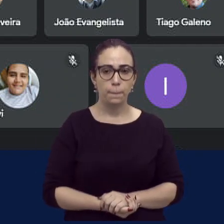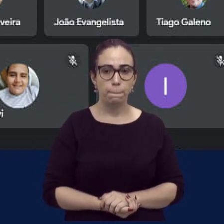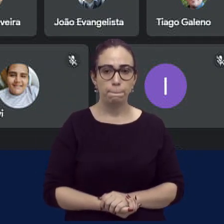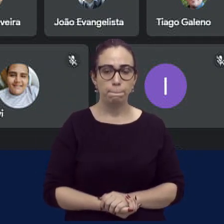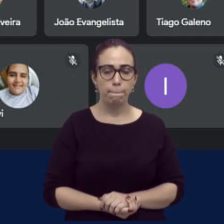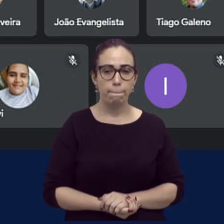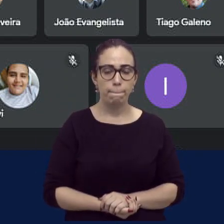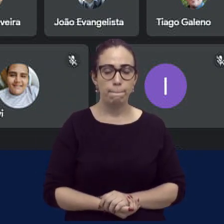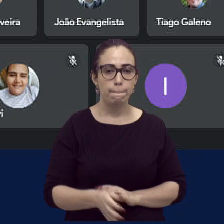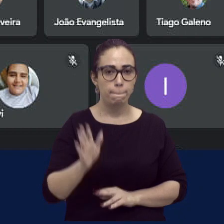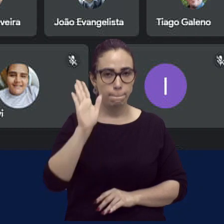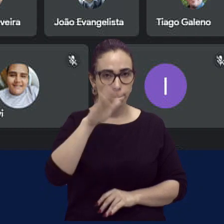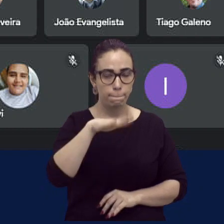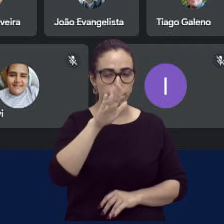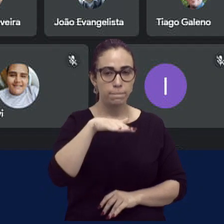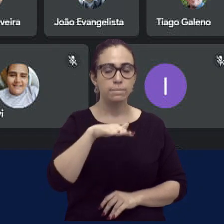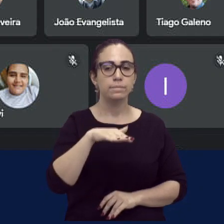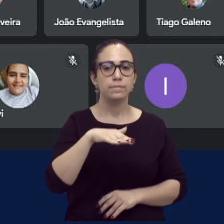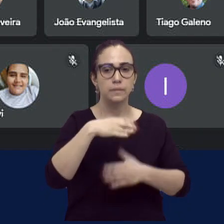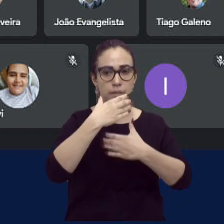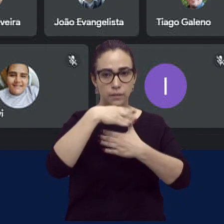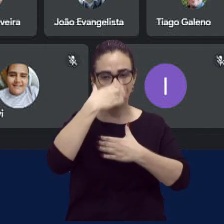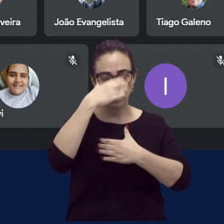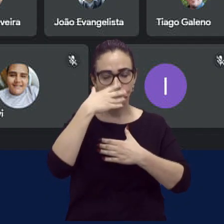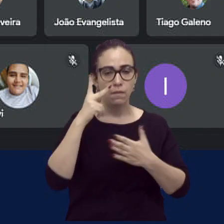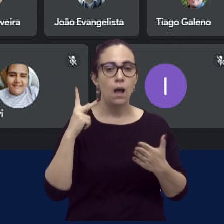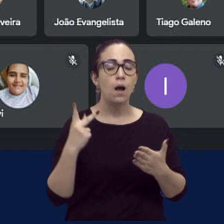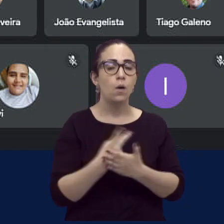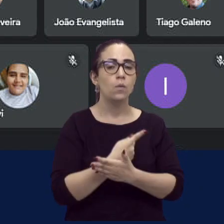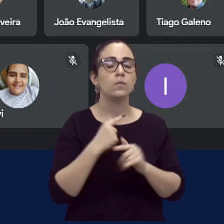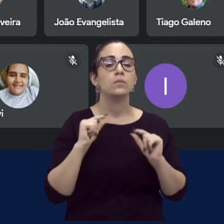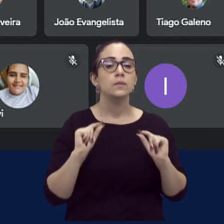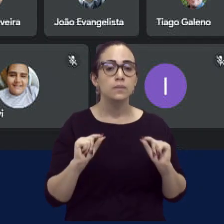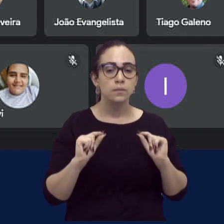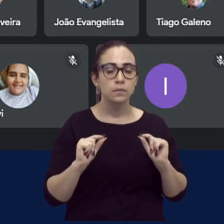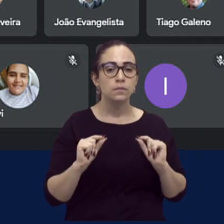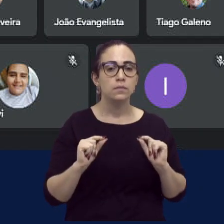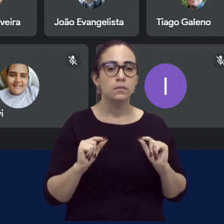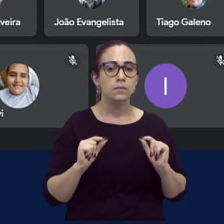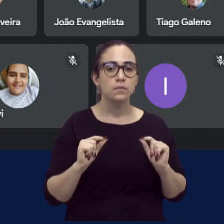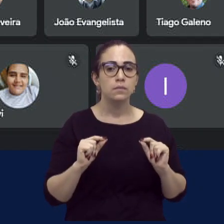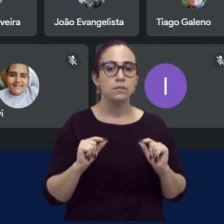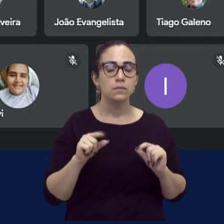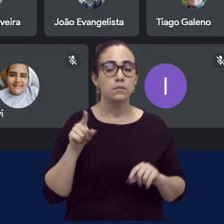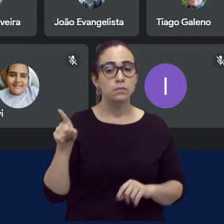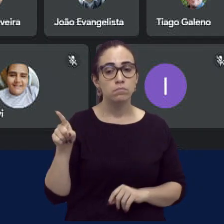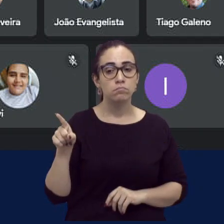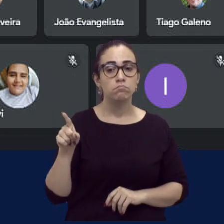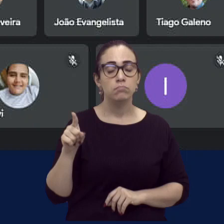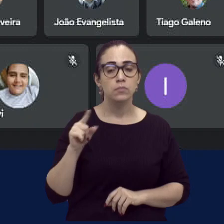o Sávio, aconteceu uma coisa tão chata, pois não é que o João